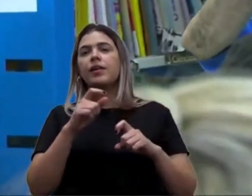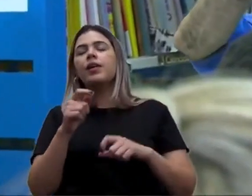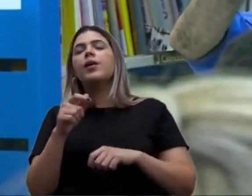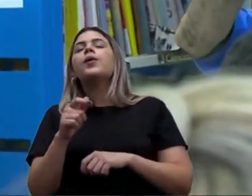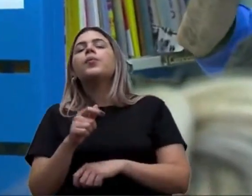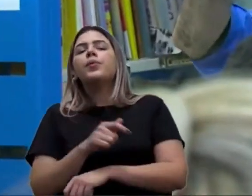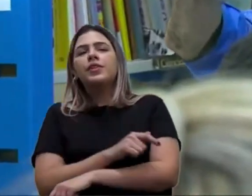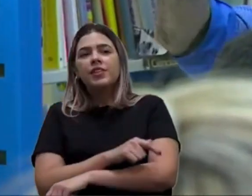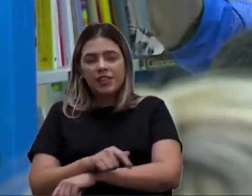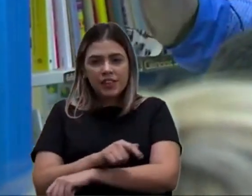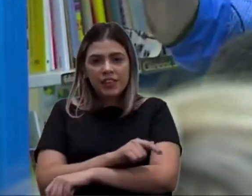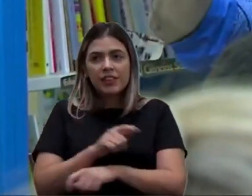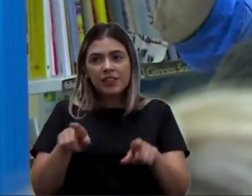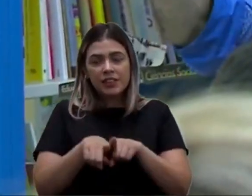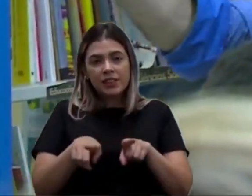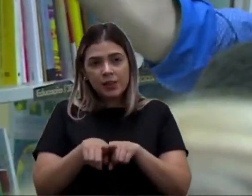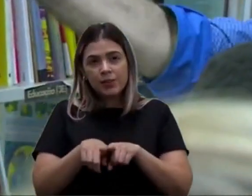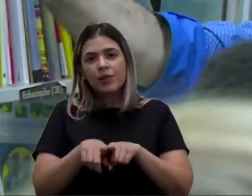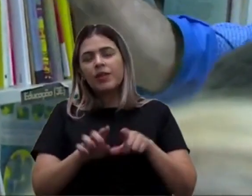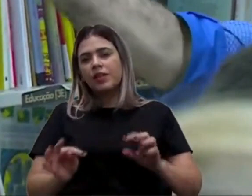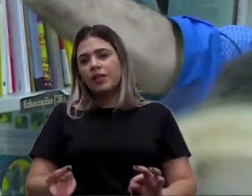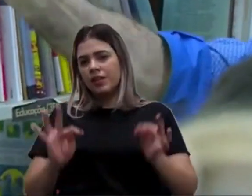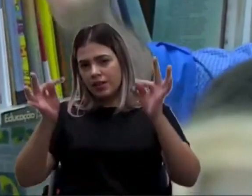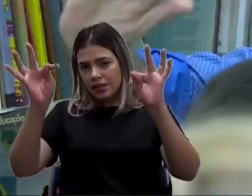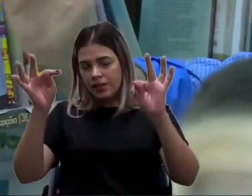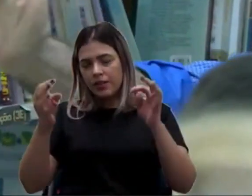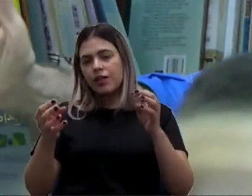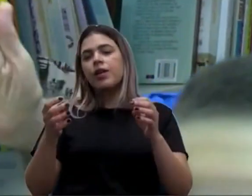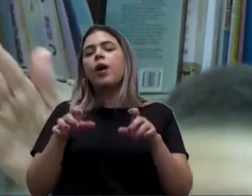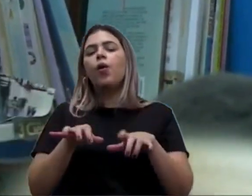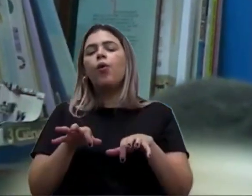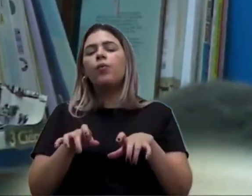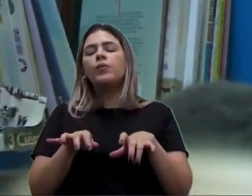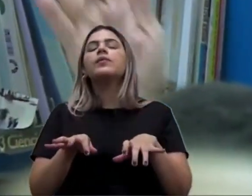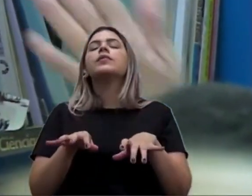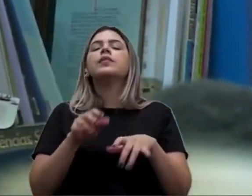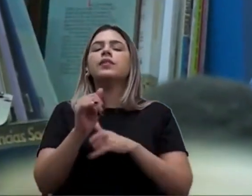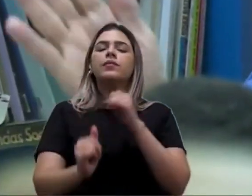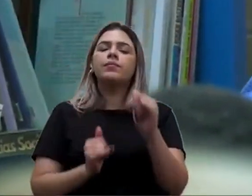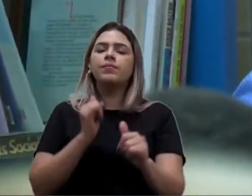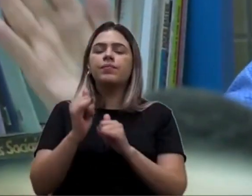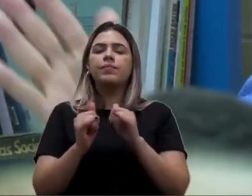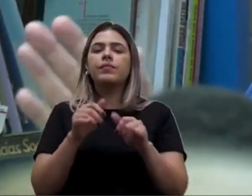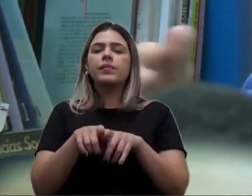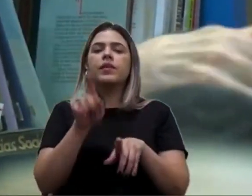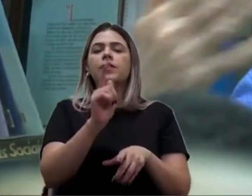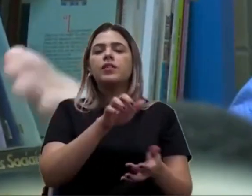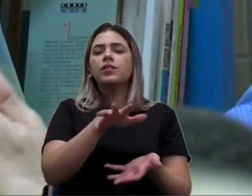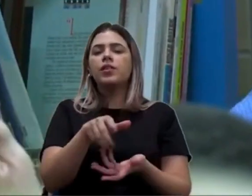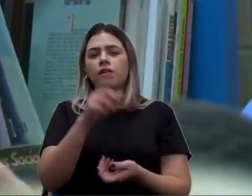e por tecnologia como por exemplo computação e que a filosofia a história geografia